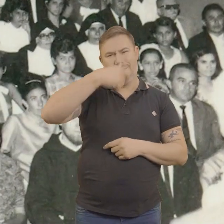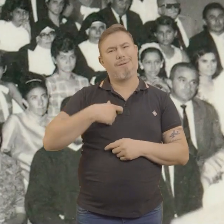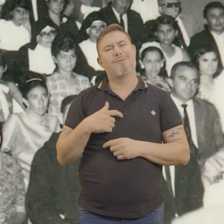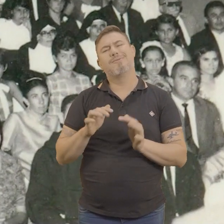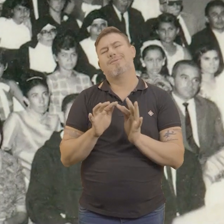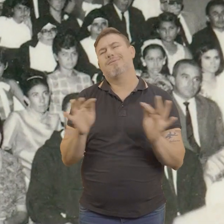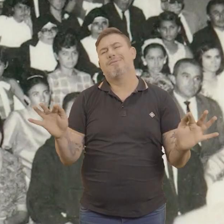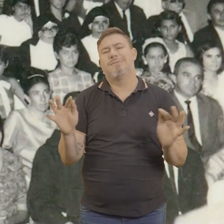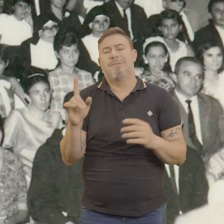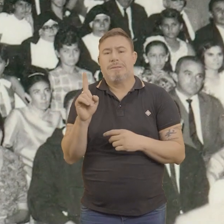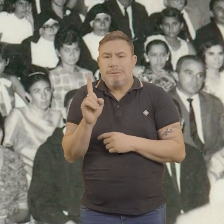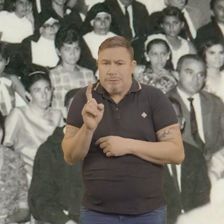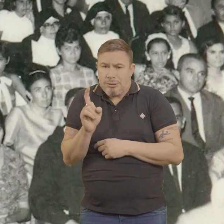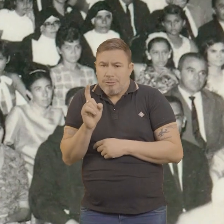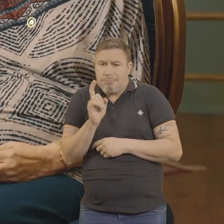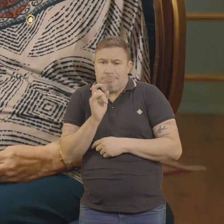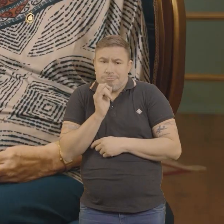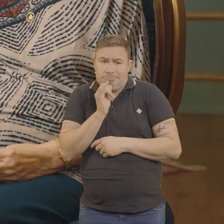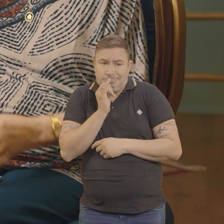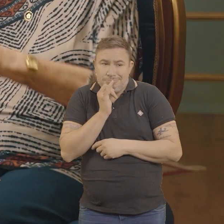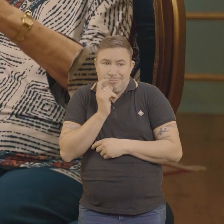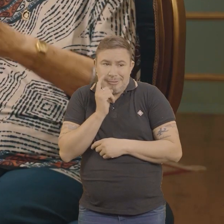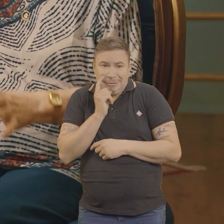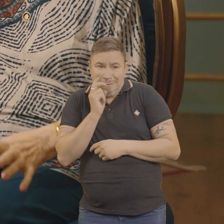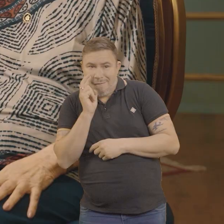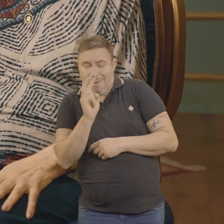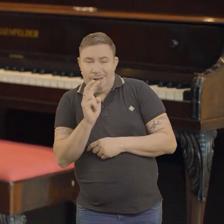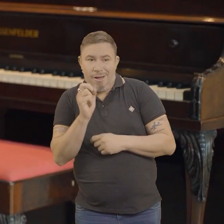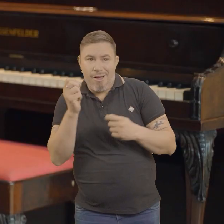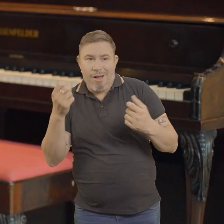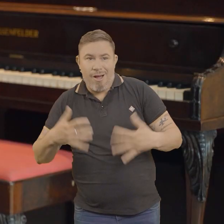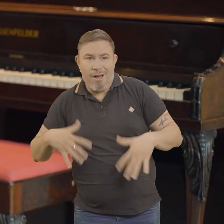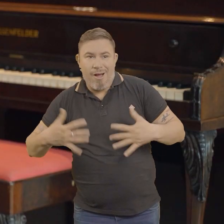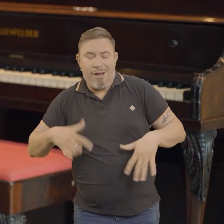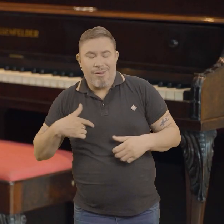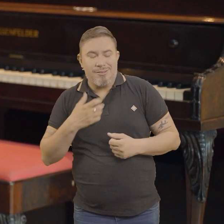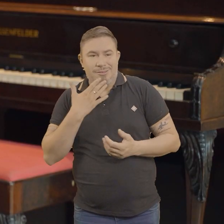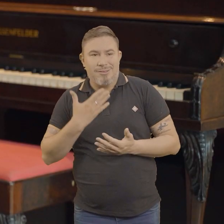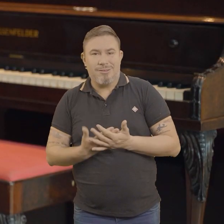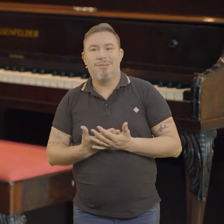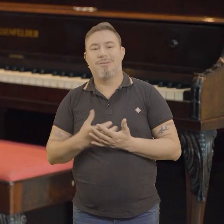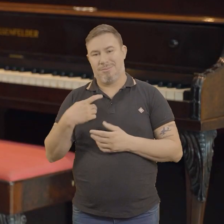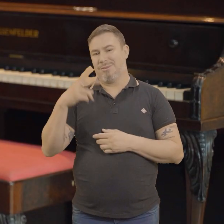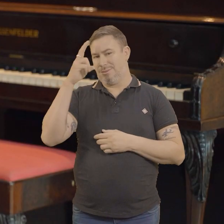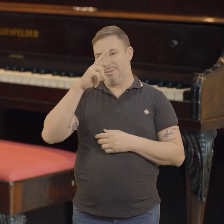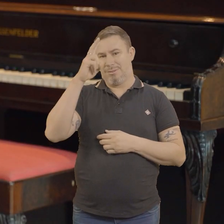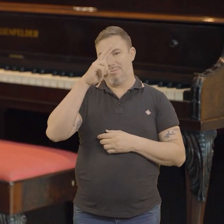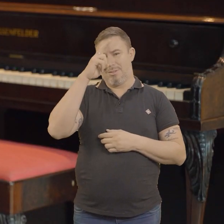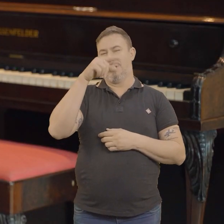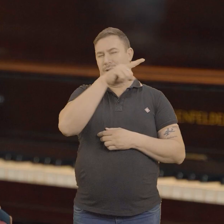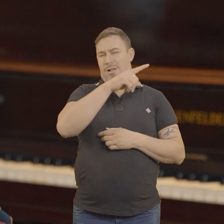pequenininha lá, me encolhi no canto e fiquei assistindo. Aí me encantei. A minha memória do conservatório é na Avenida